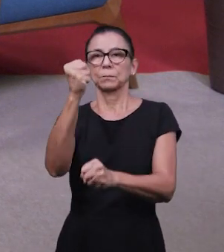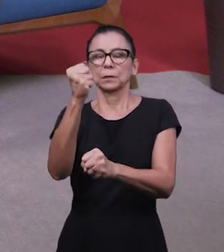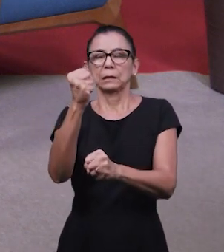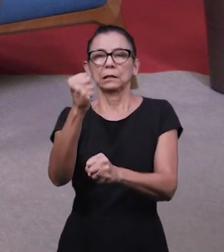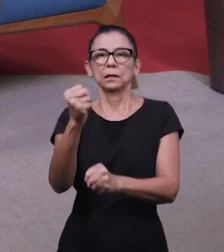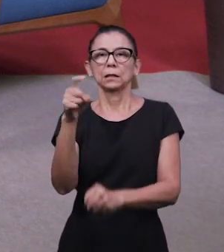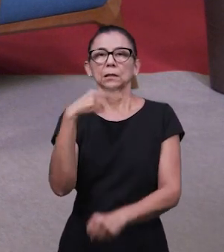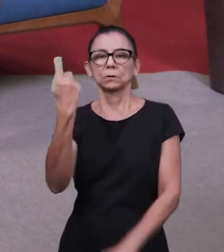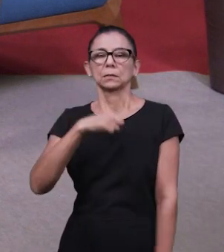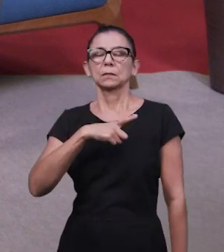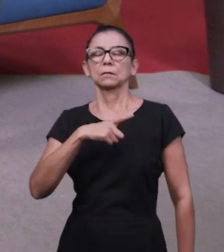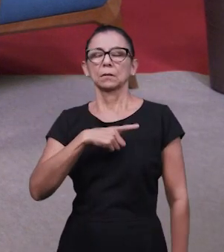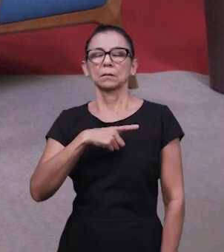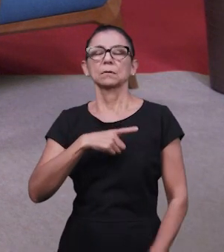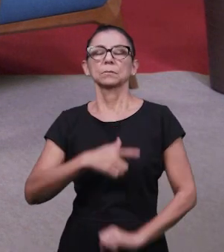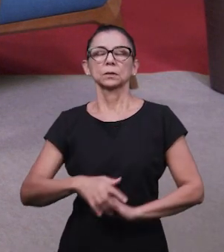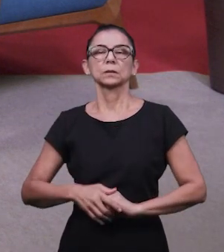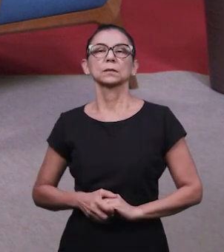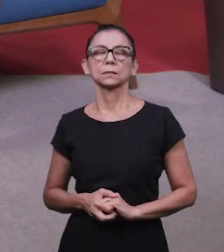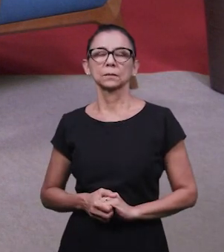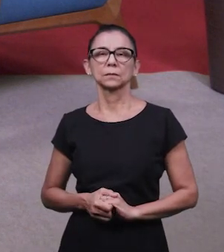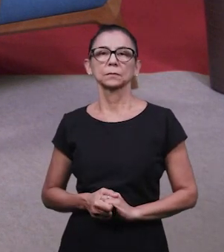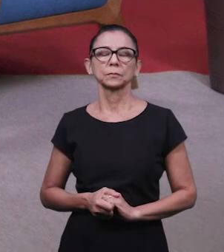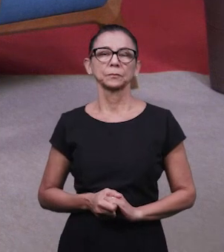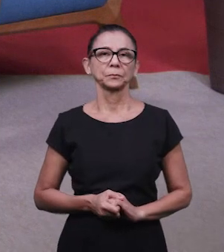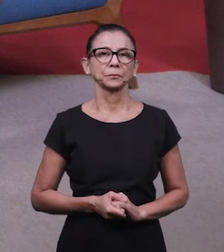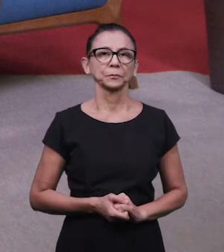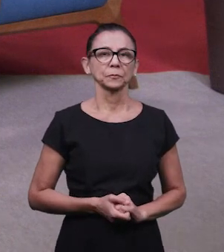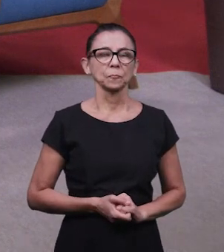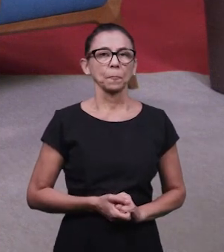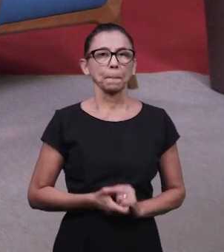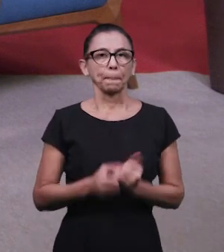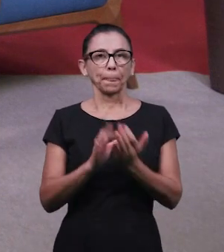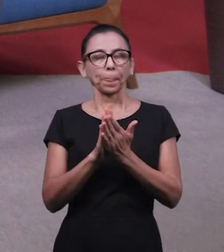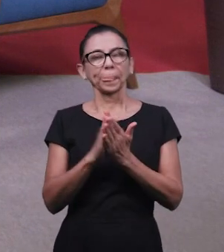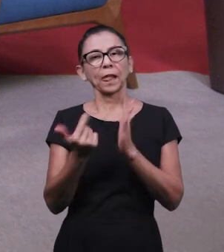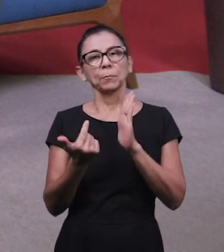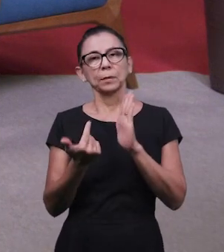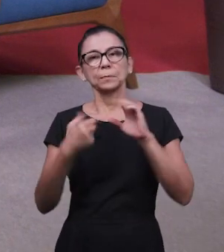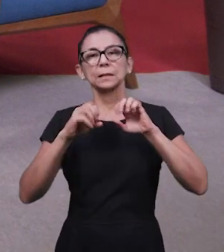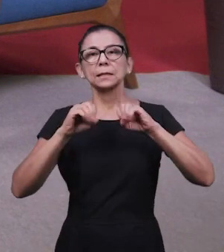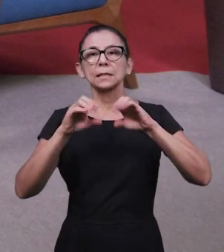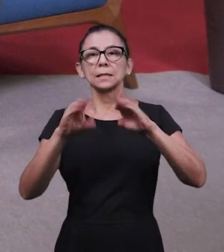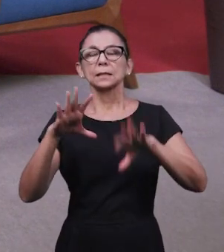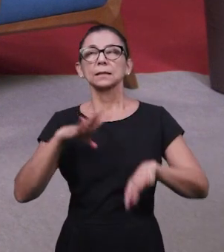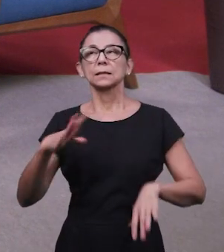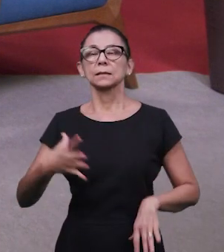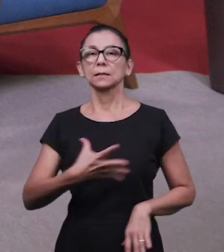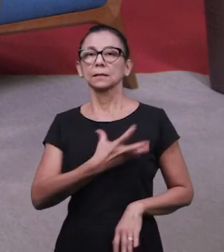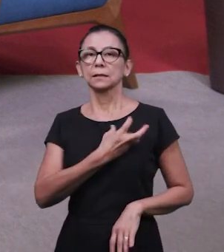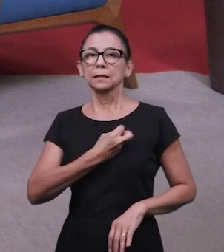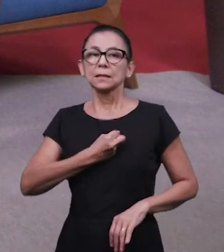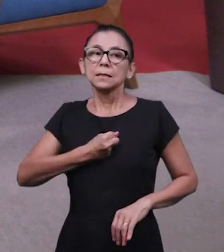esse caminho de salvação... Tem nome. Tem nome, que é o Senhor Jesus. Glória a Deus. Deus que é o abrigo